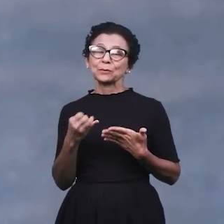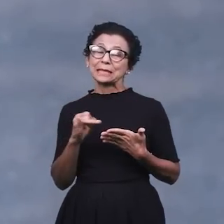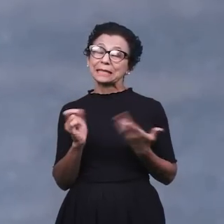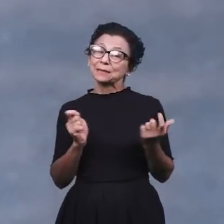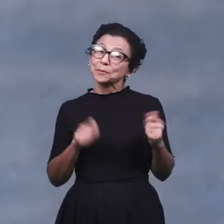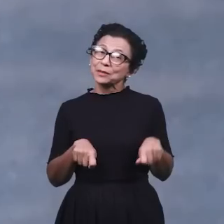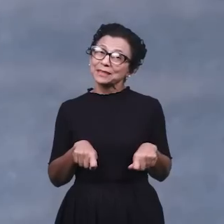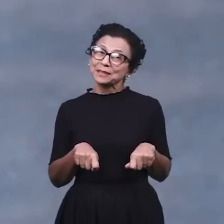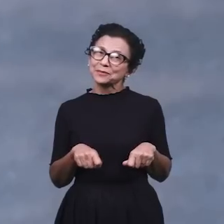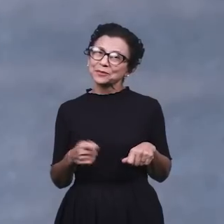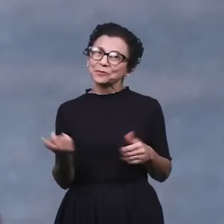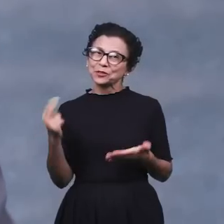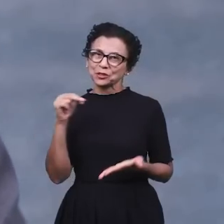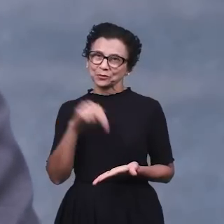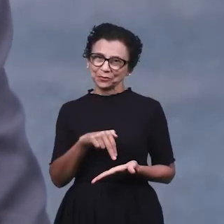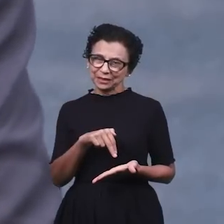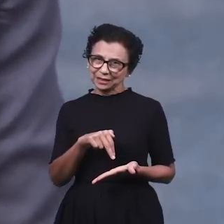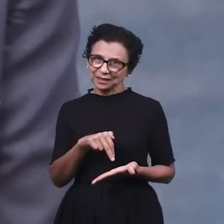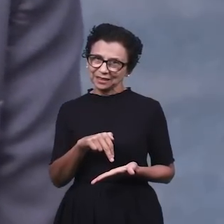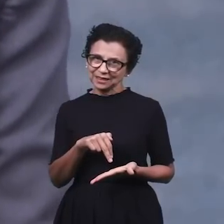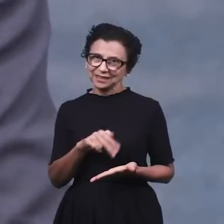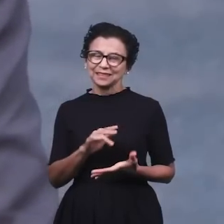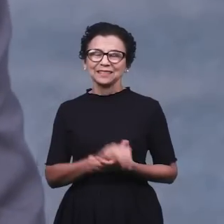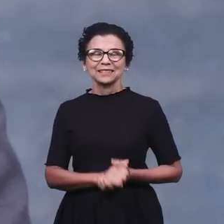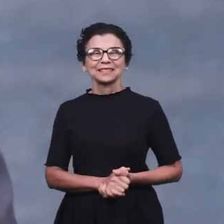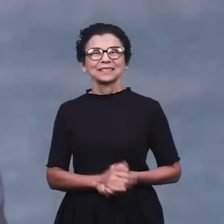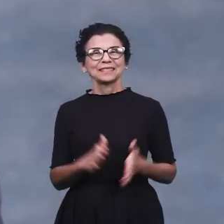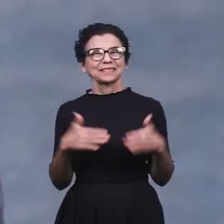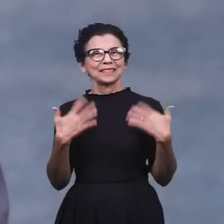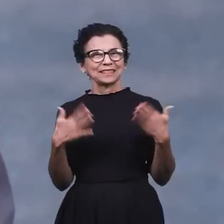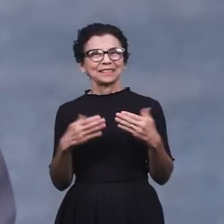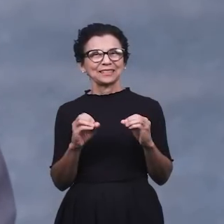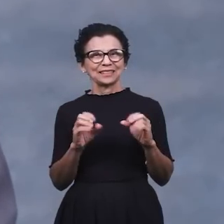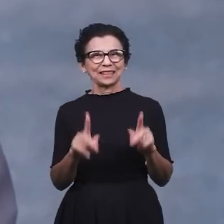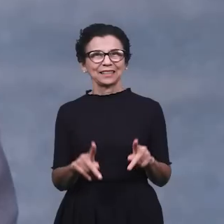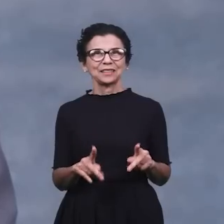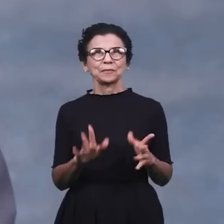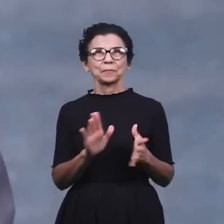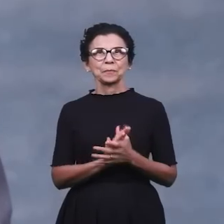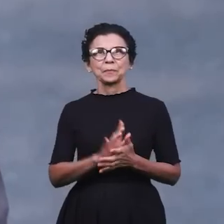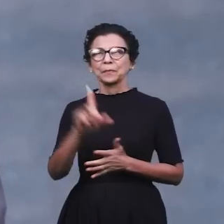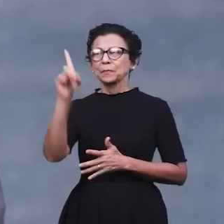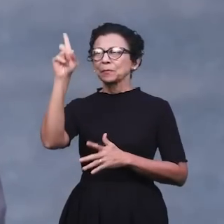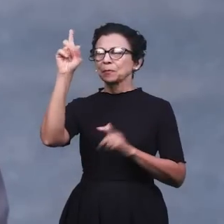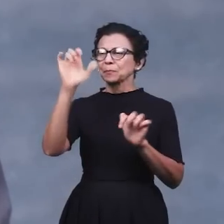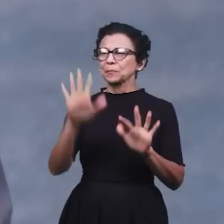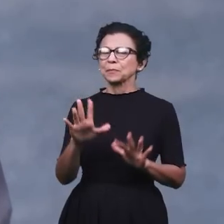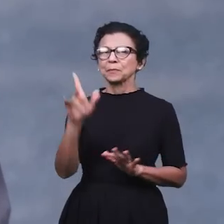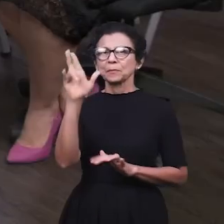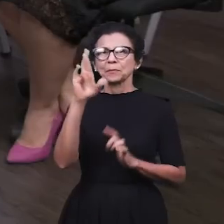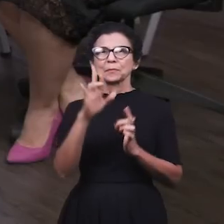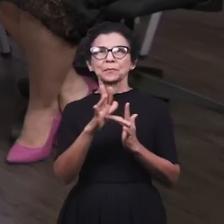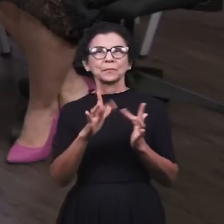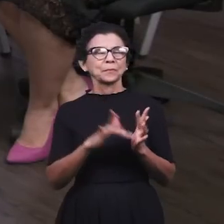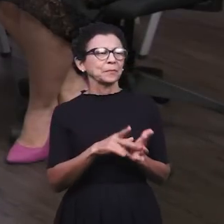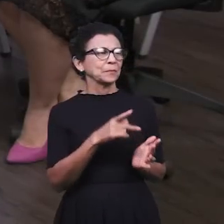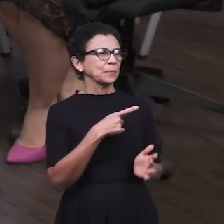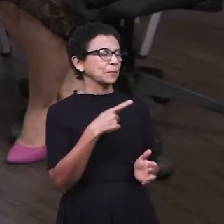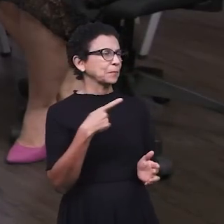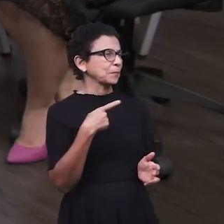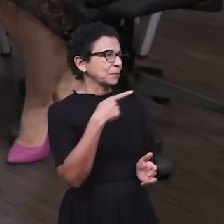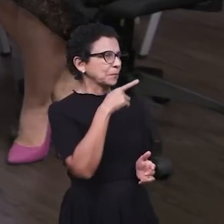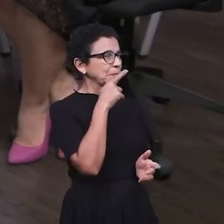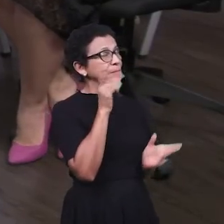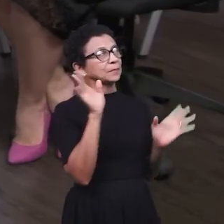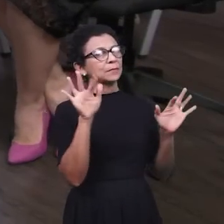sempre bem-vindo. Se houver a possibilidade de estar conosco aqui numa das edições, será uma alegria. Tá certo? Queridos, Deus abençoe, a paz do Senhor, a